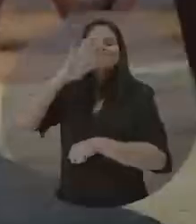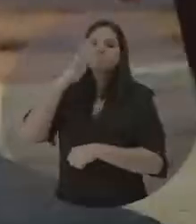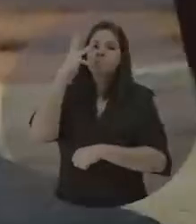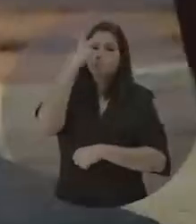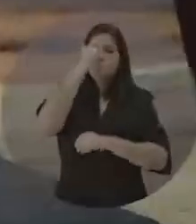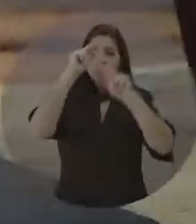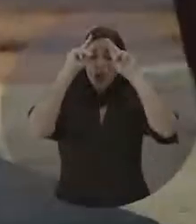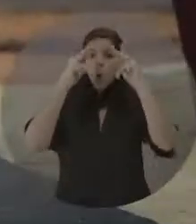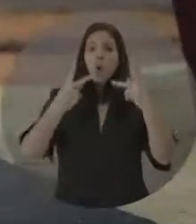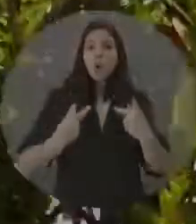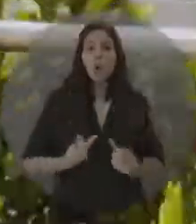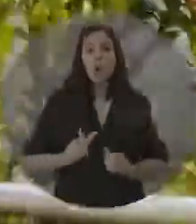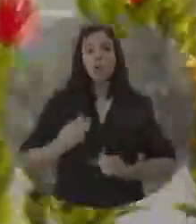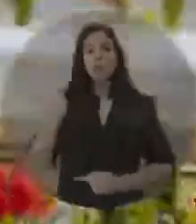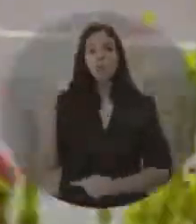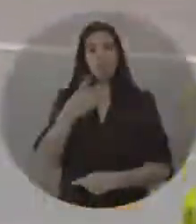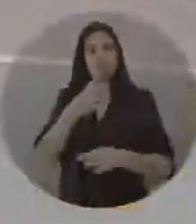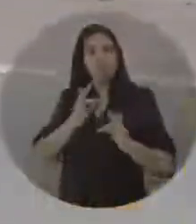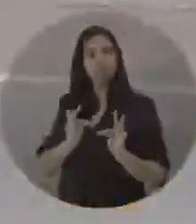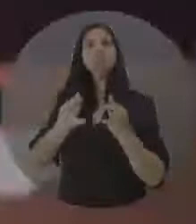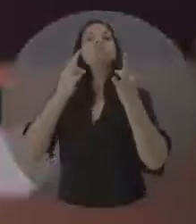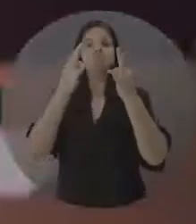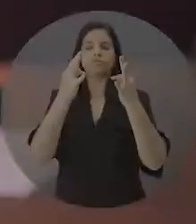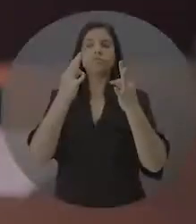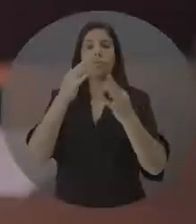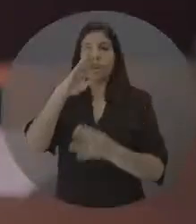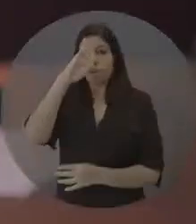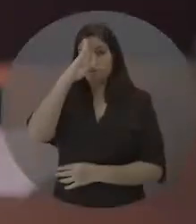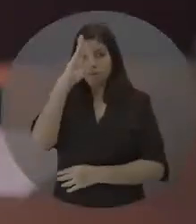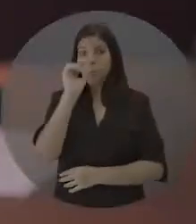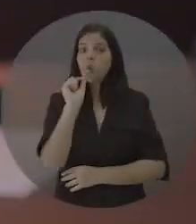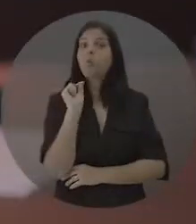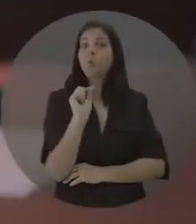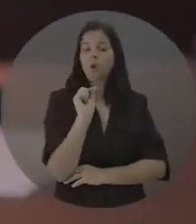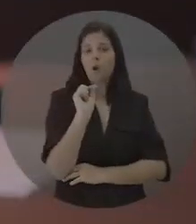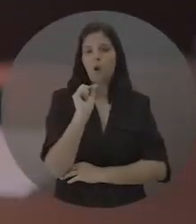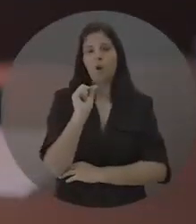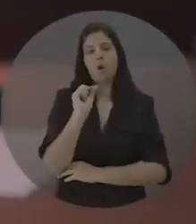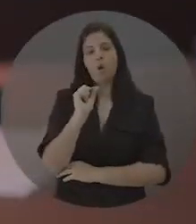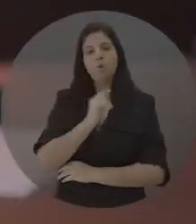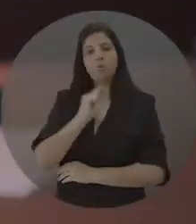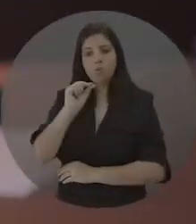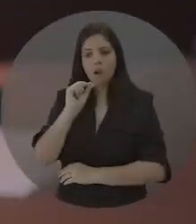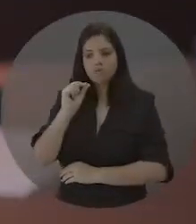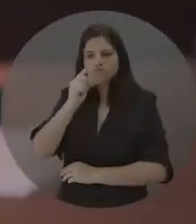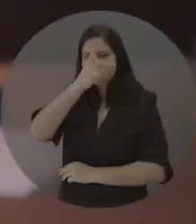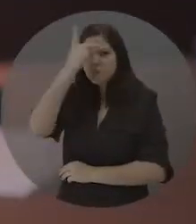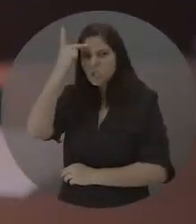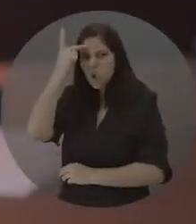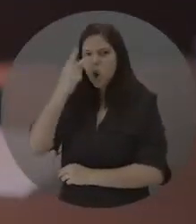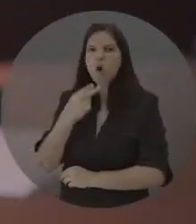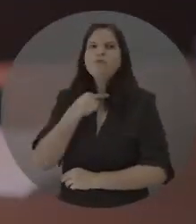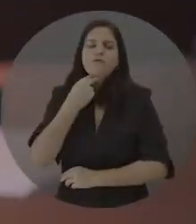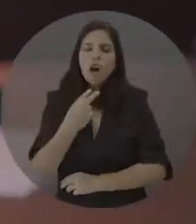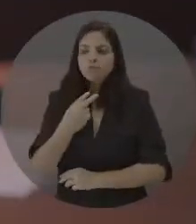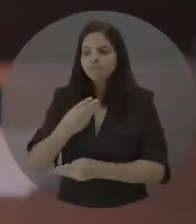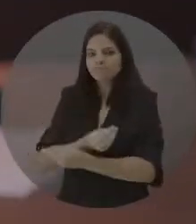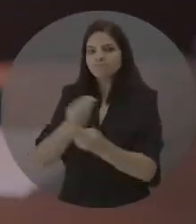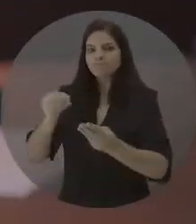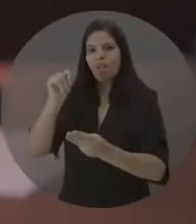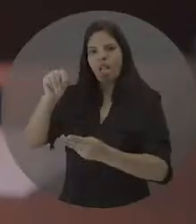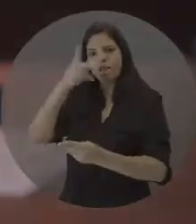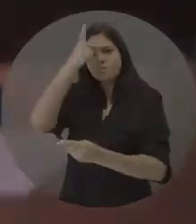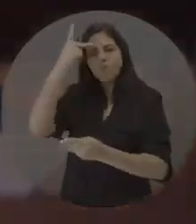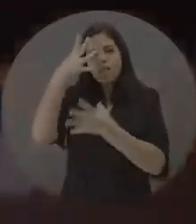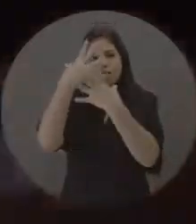bonita, mais humana e mais moderna. E que tem uma prioridade clara, dar vez e voz a quem